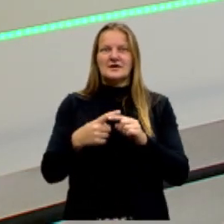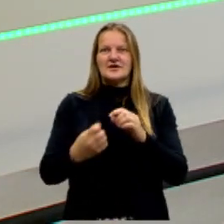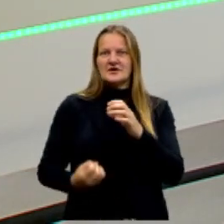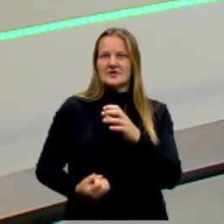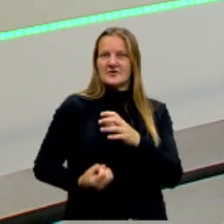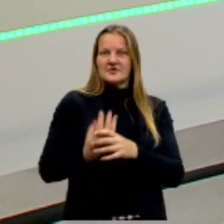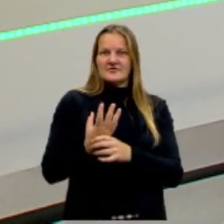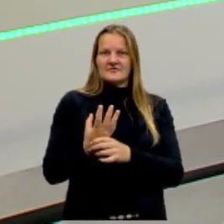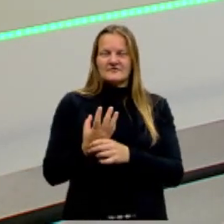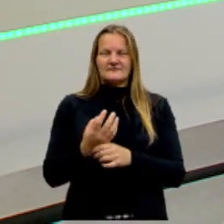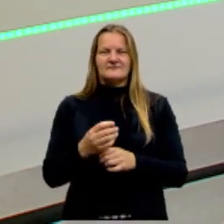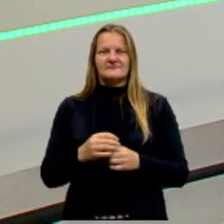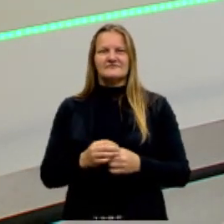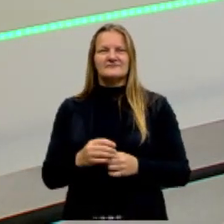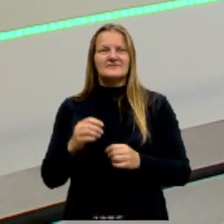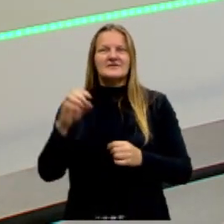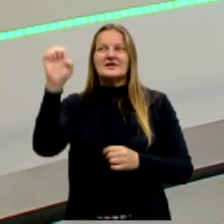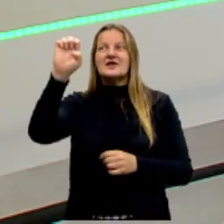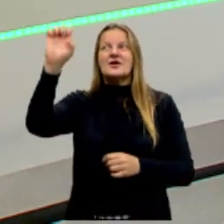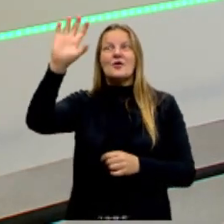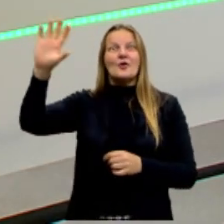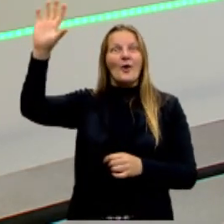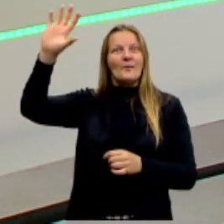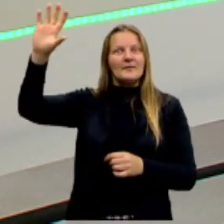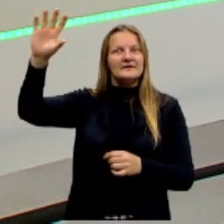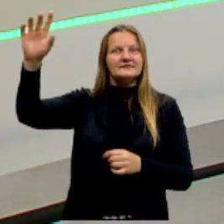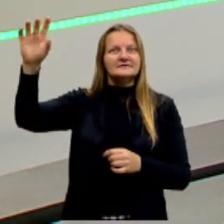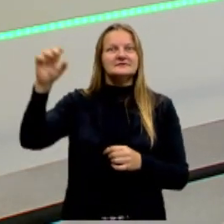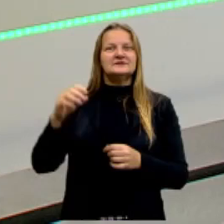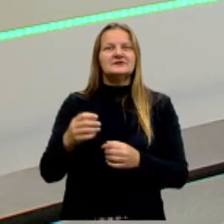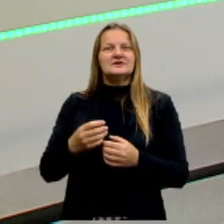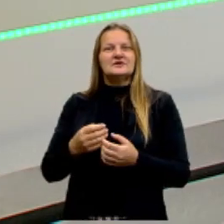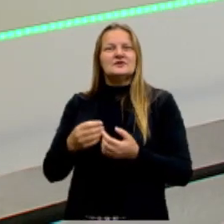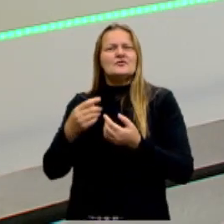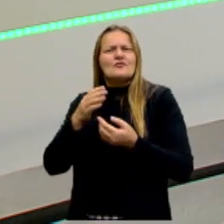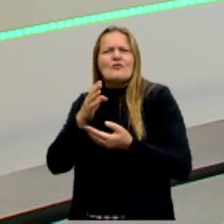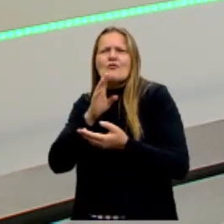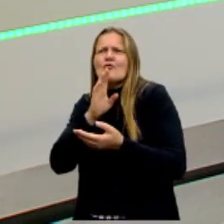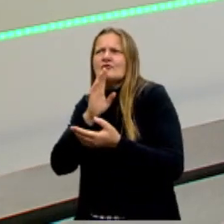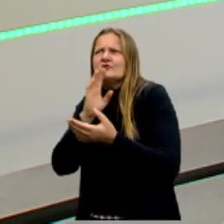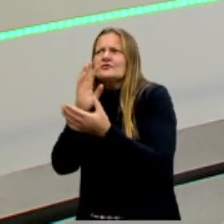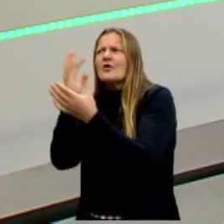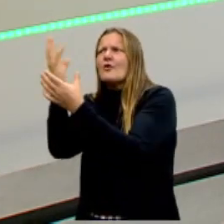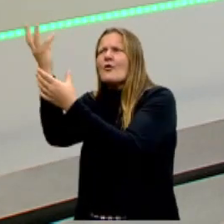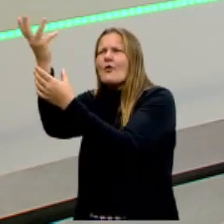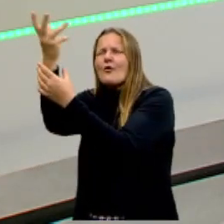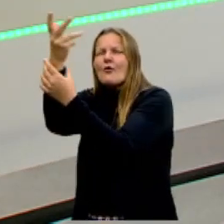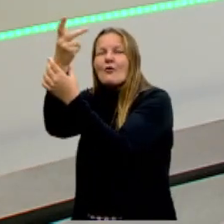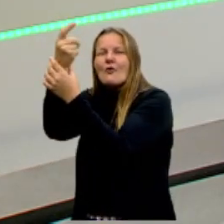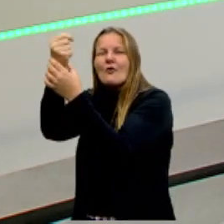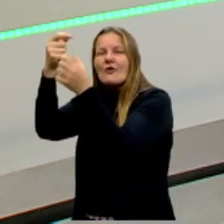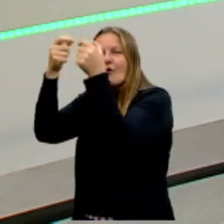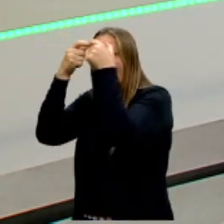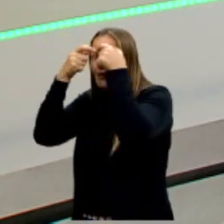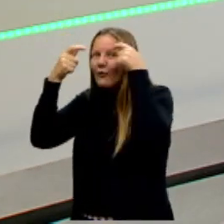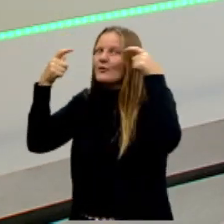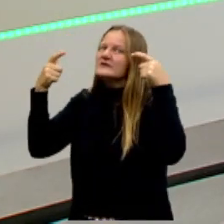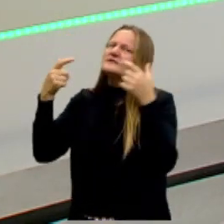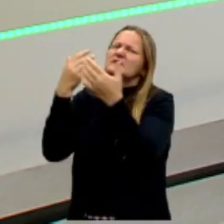foram lá né na Europa comeram todos os conhecimentos